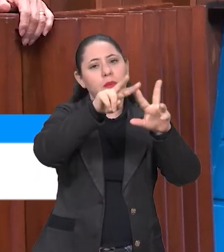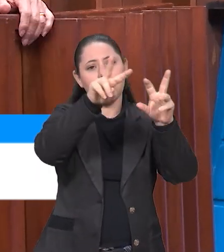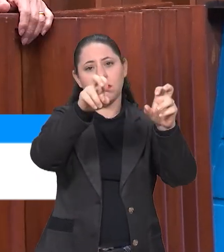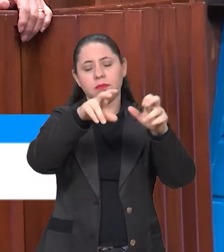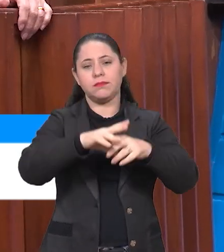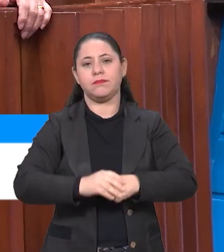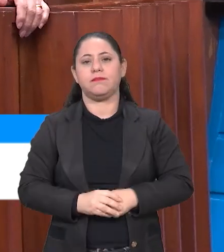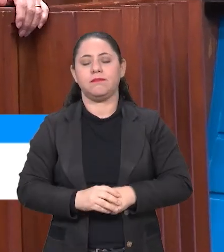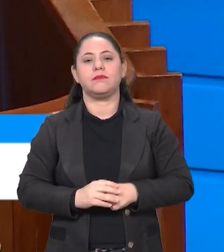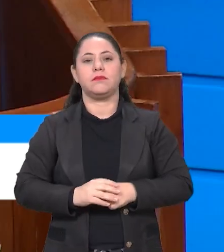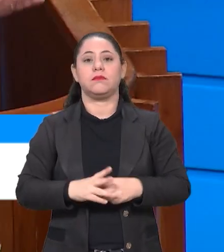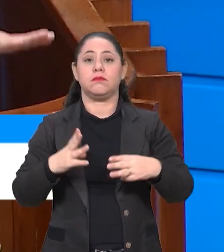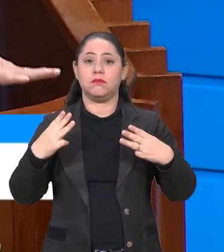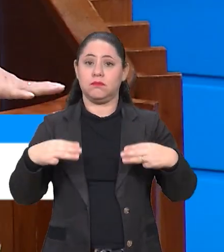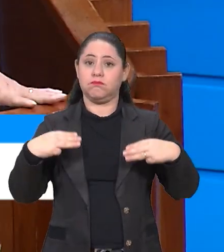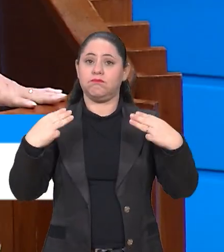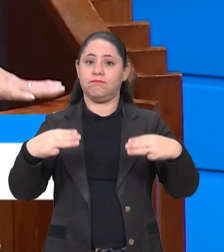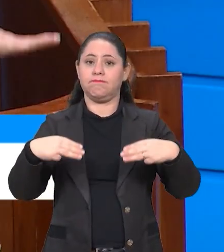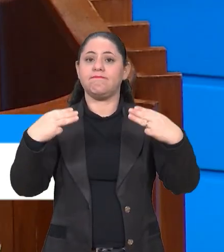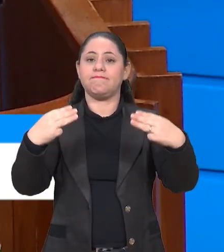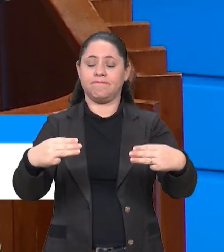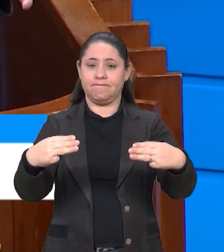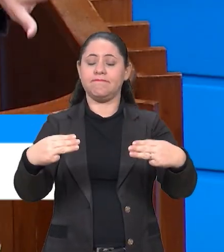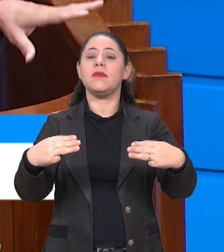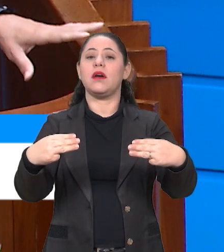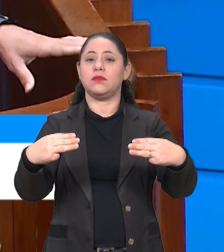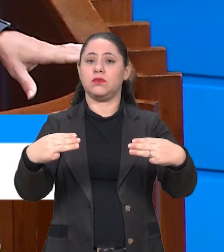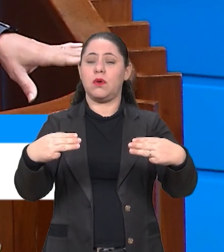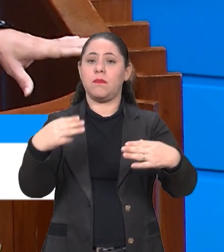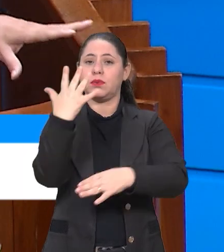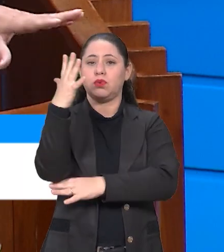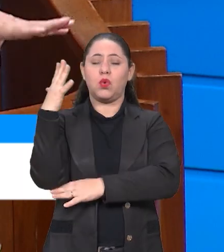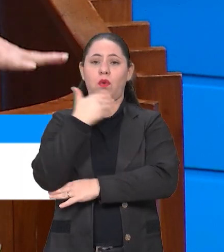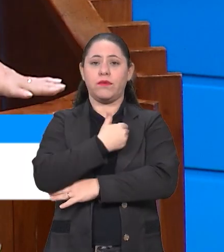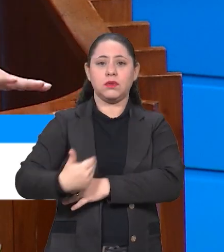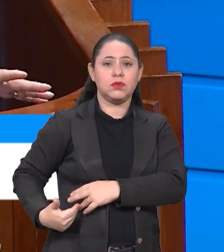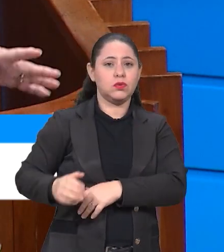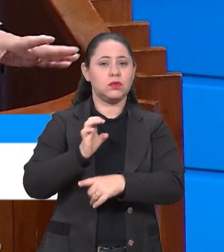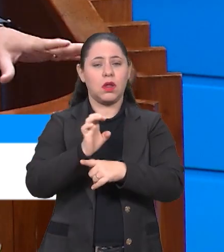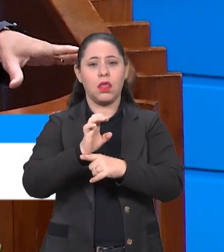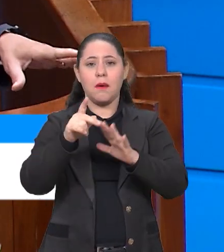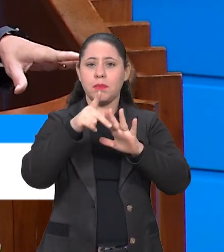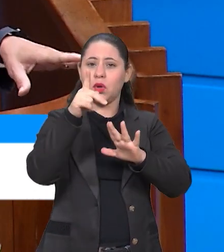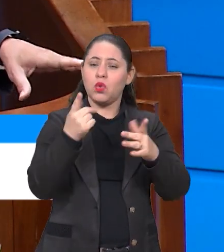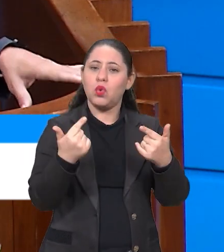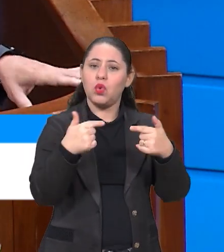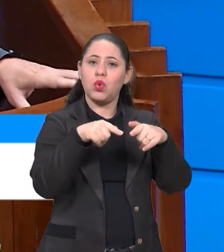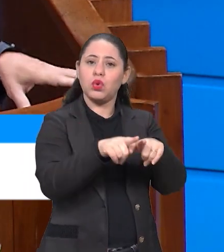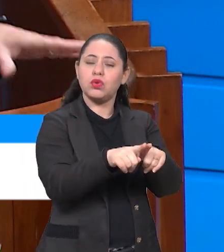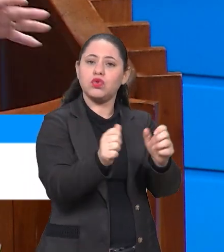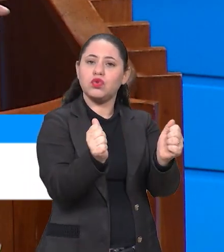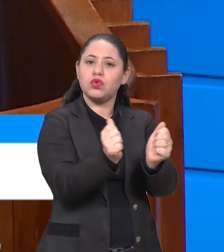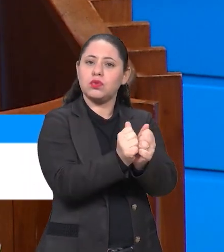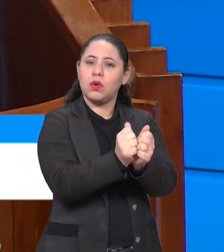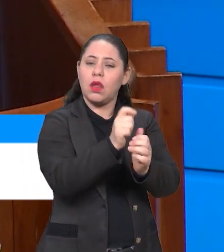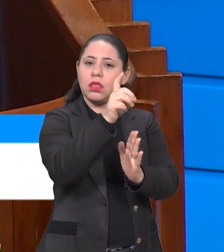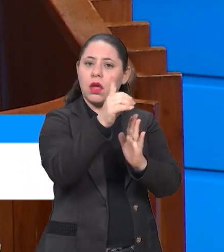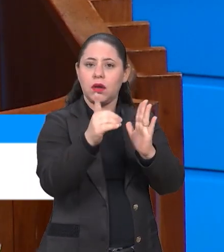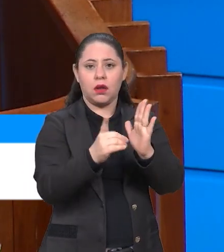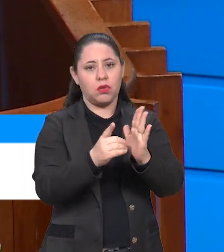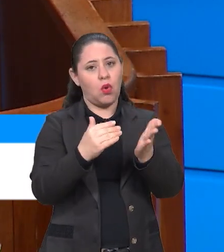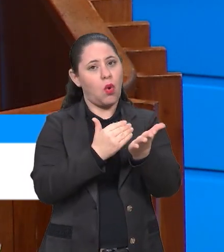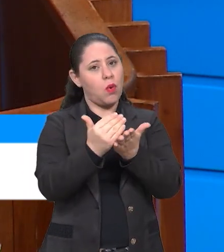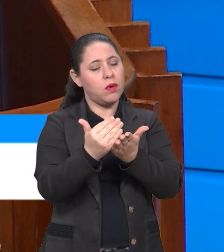sobre esse tema. O Ministério do Meio Ambiente, com o governo do estado, hoje trata de uma portaria conjunta a partir